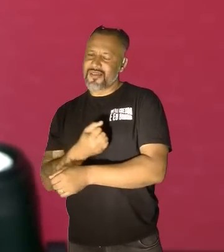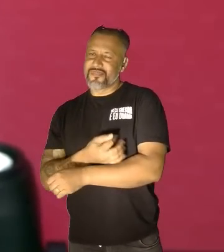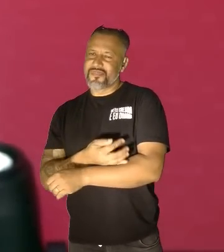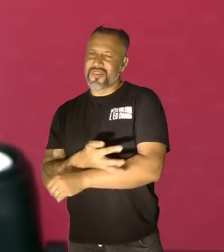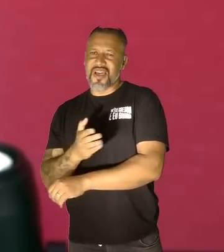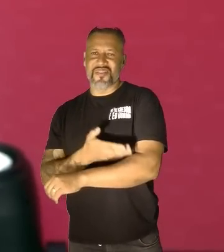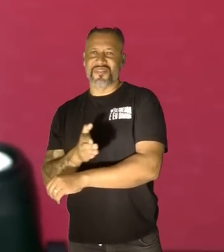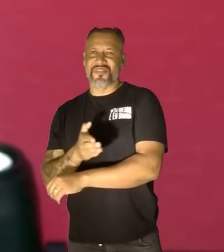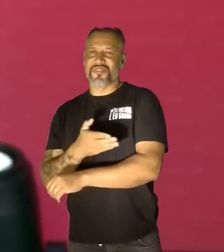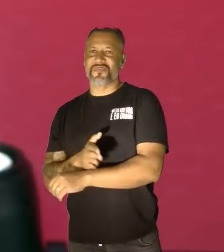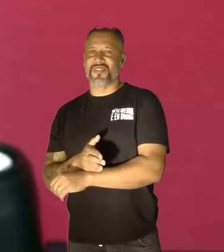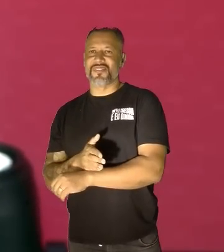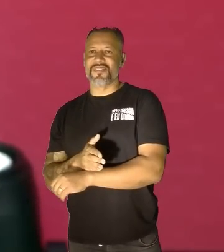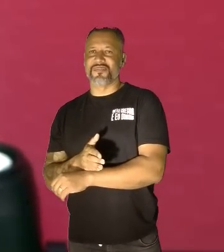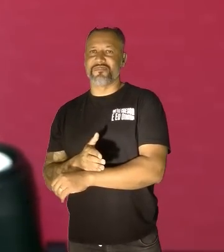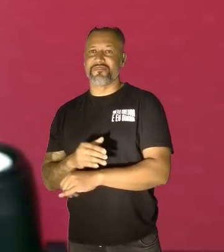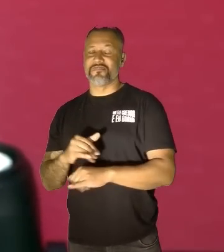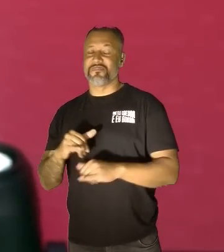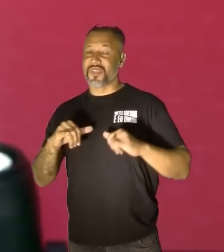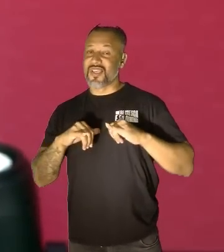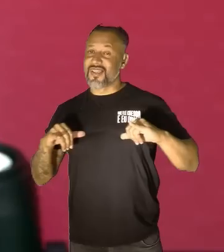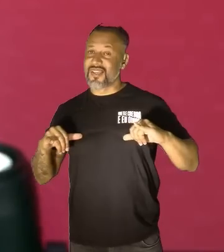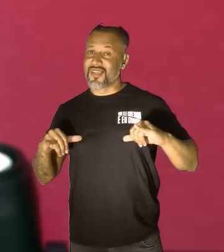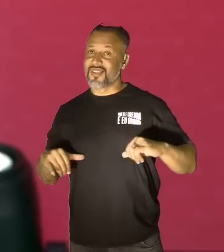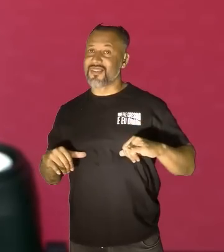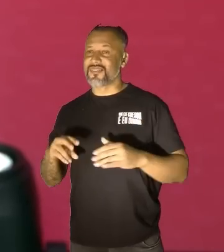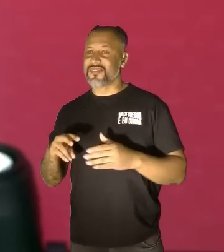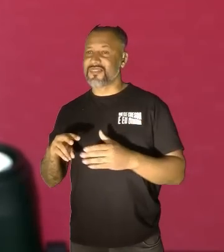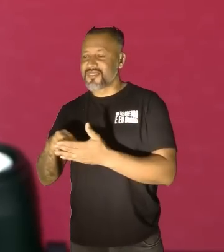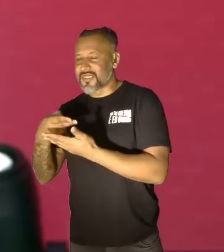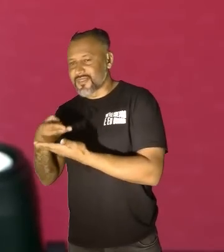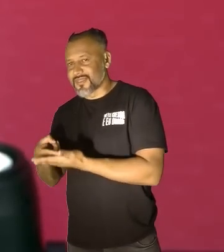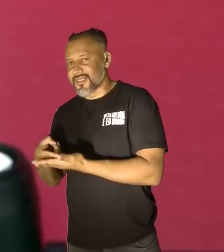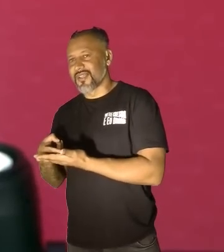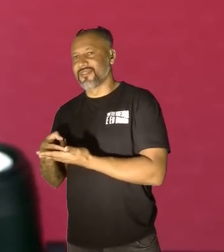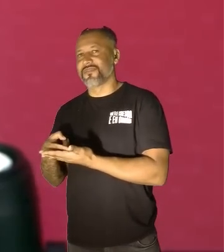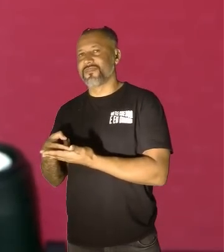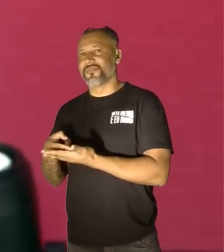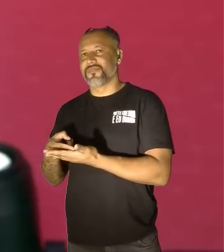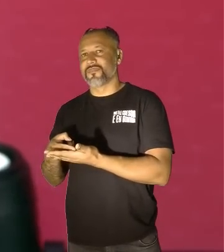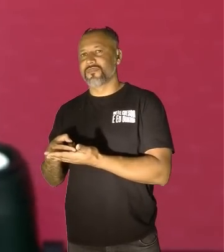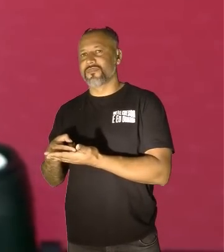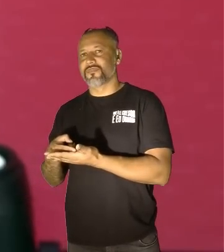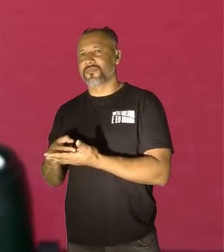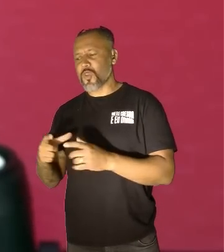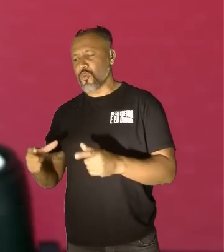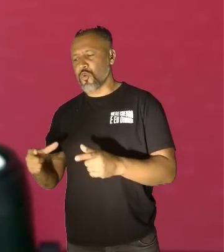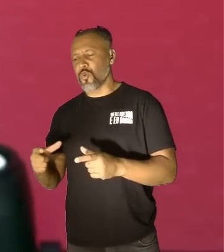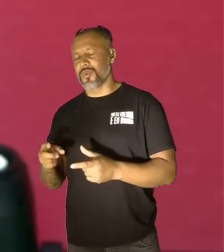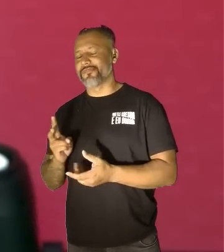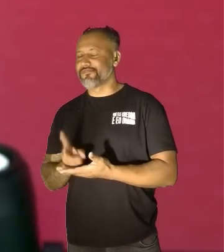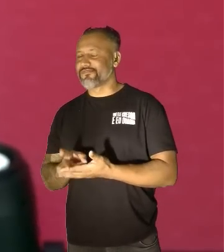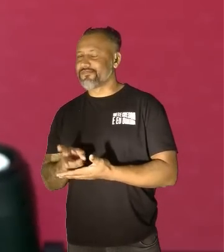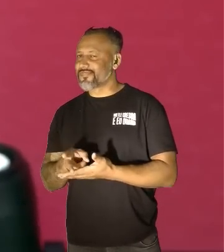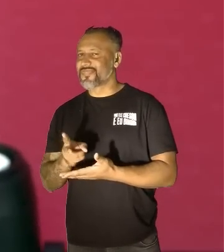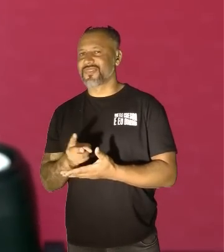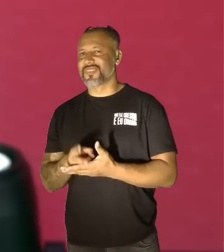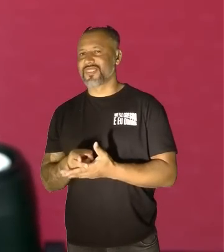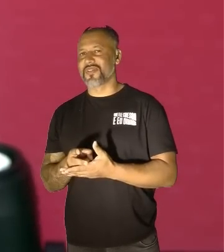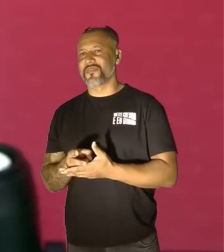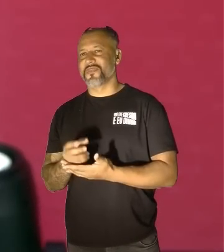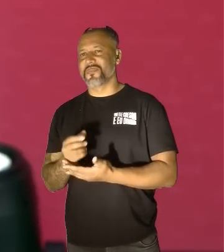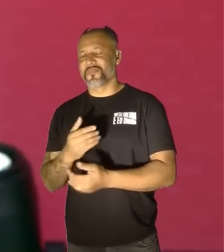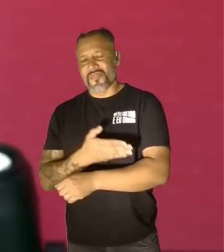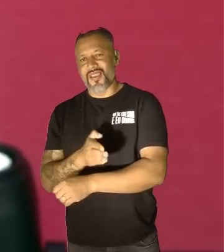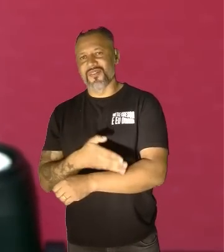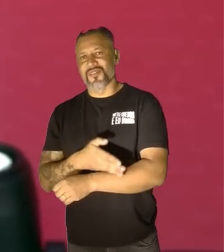Eli estava deitado no mesmo lugar de costume. No dia que Deus ia bradar, no